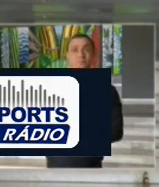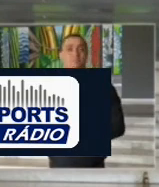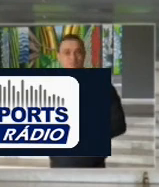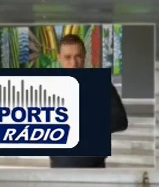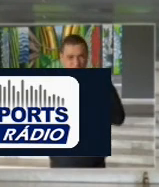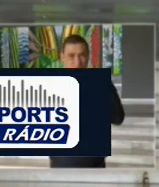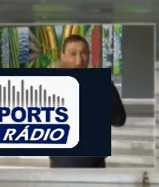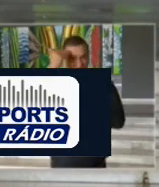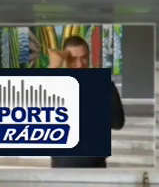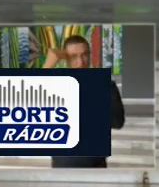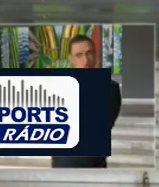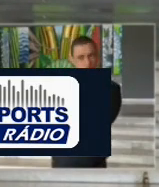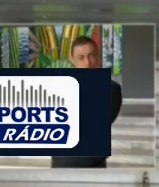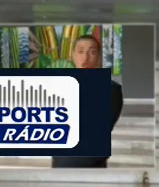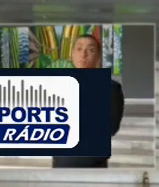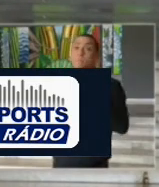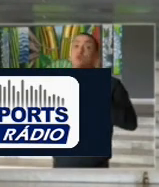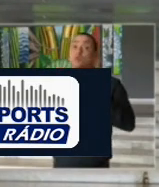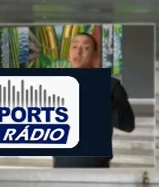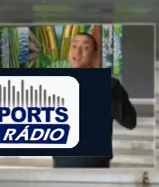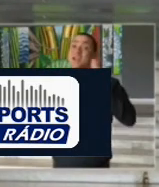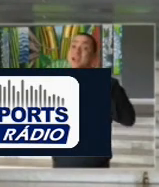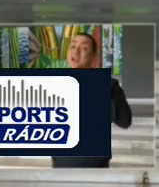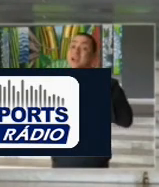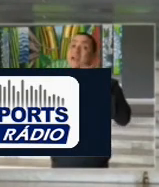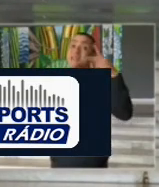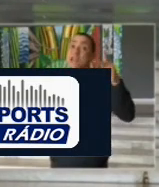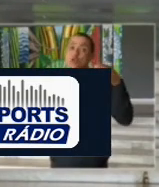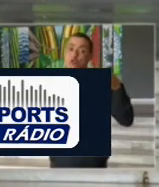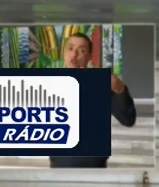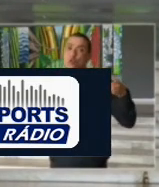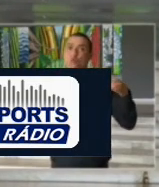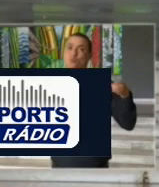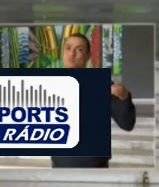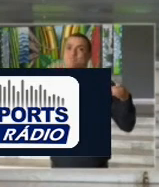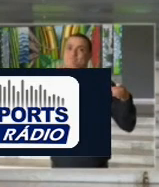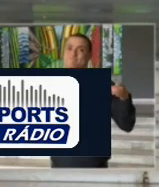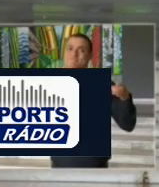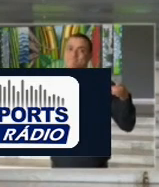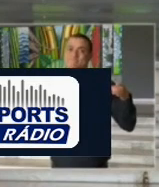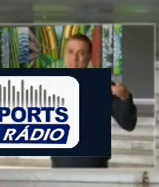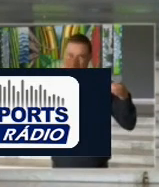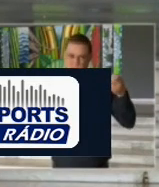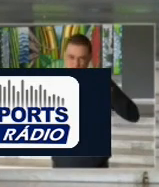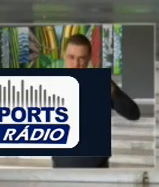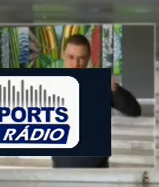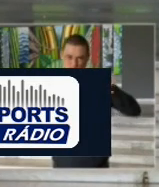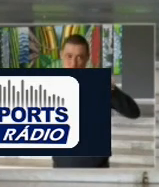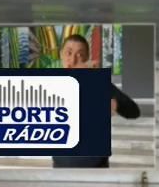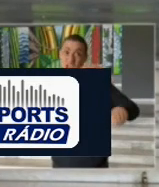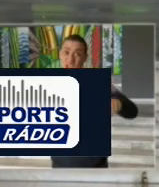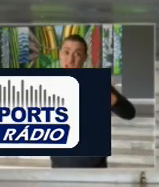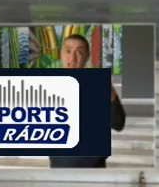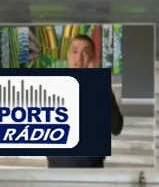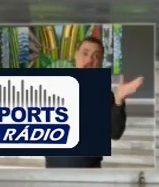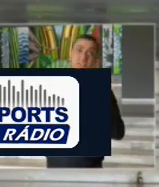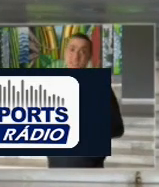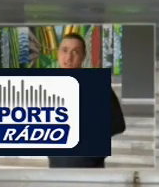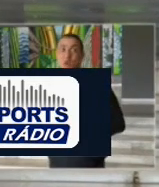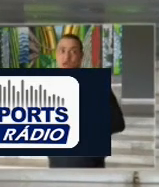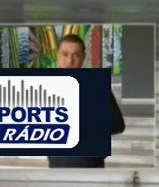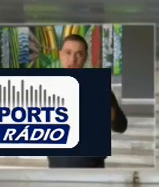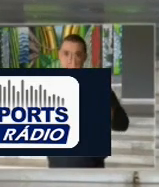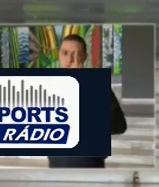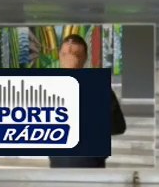realizar esse entendimento, nós dependemos da manifestação do Comitê de Saúde, do Centro de Contingência do Covid-19, que tem um